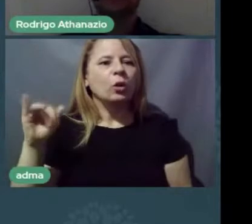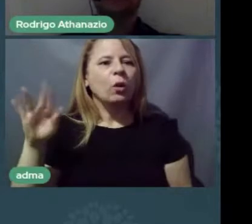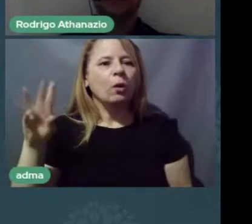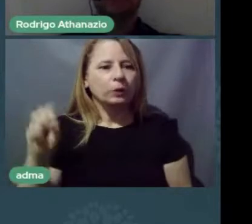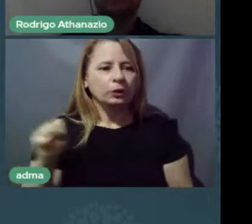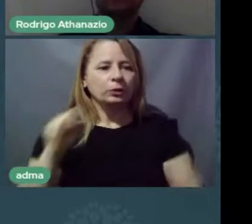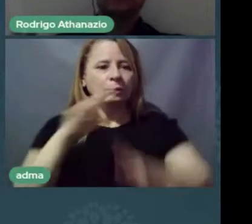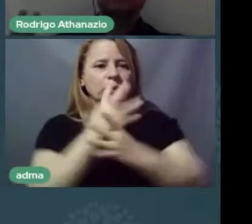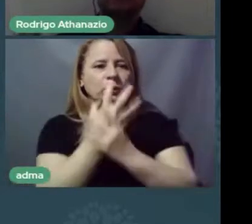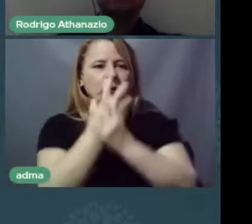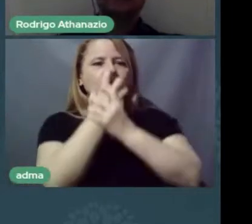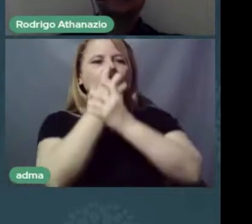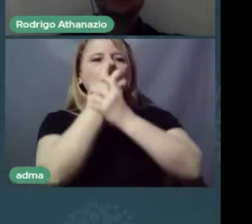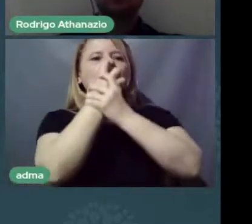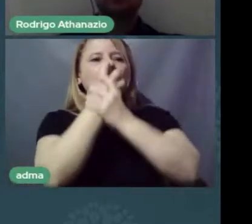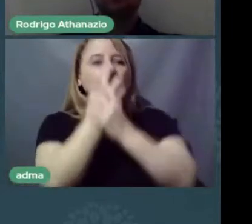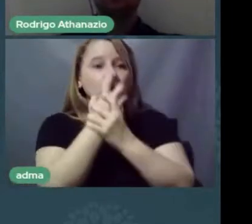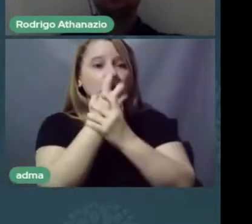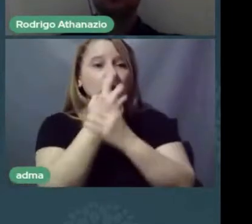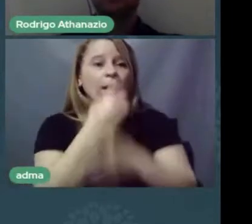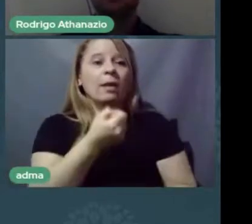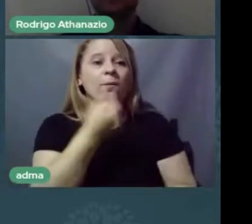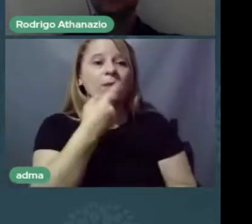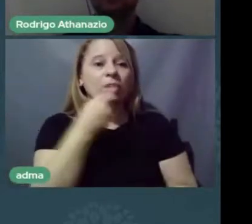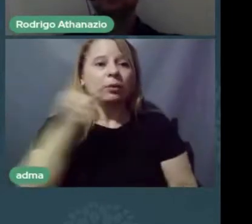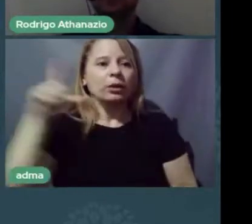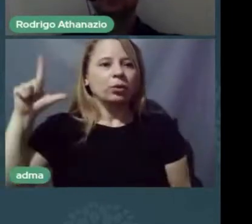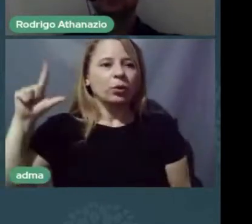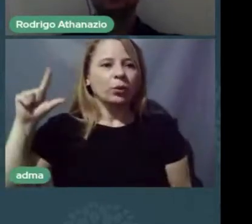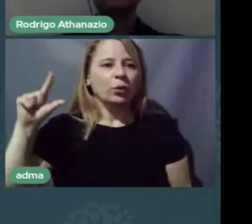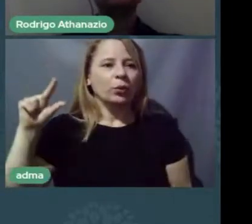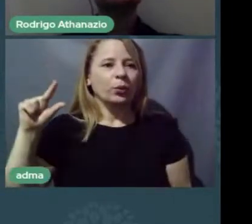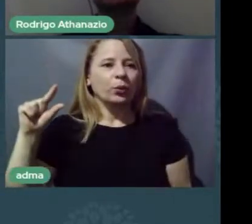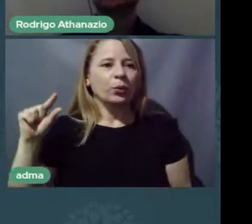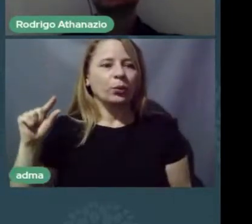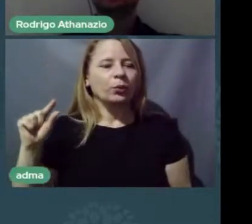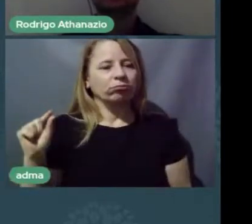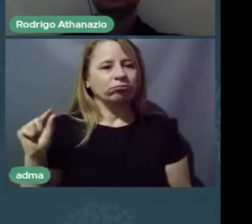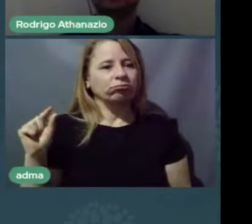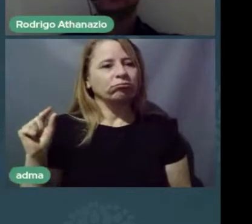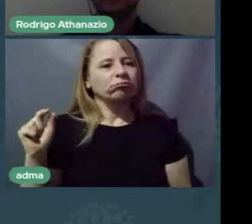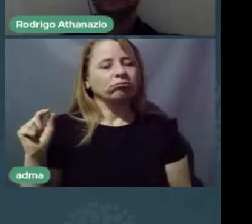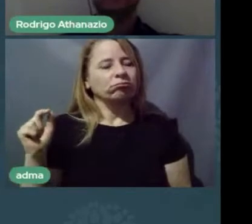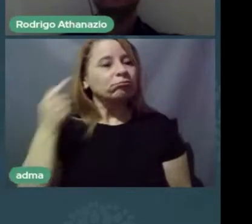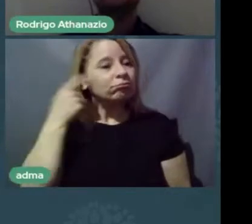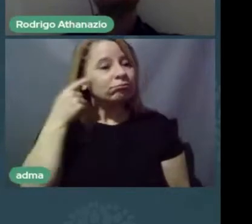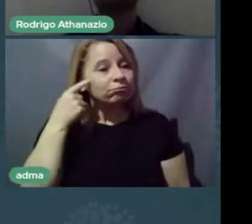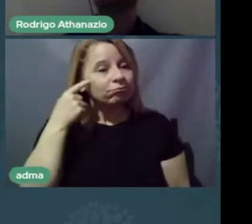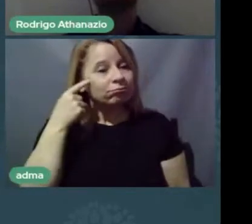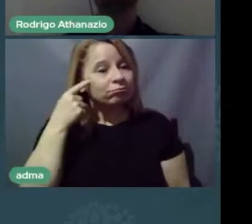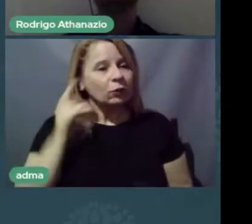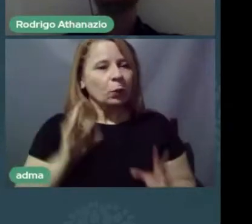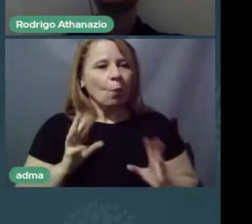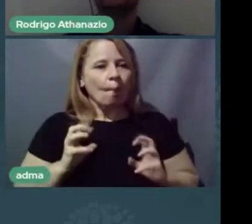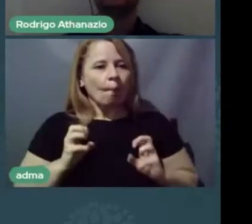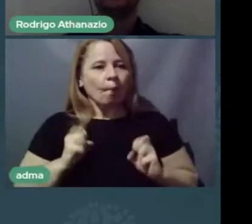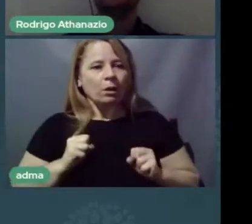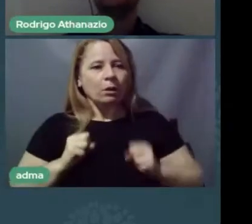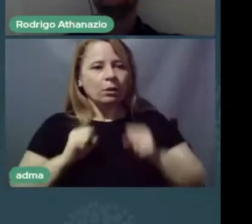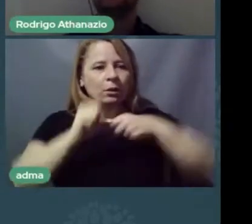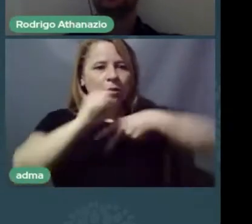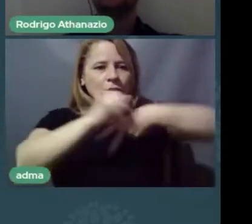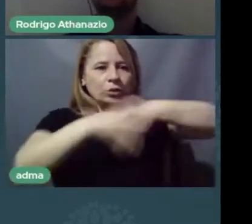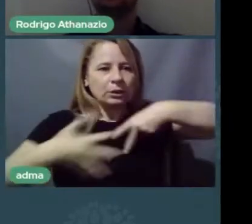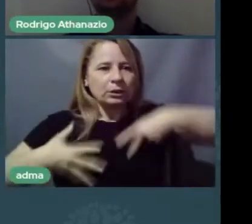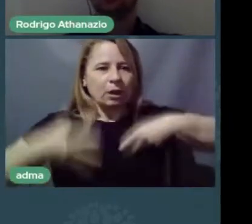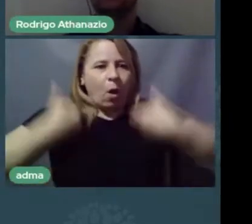muito baixas do medicamento, que vão fazer ação localmente no brônquio, sem absorção sistêmica. Então, todos esses efeitos colaterais